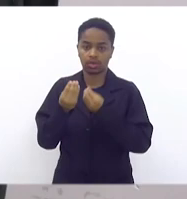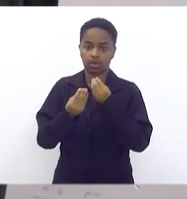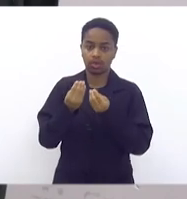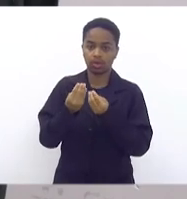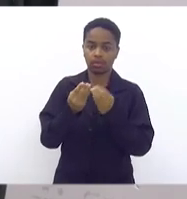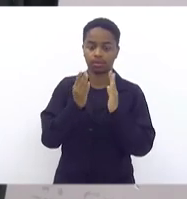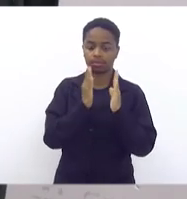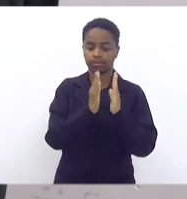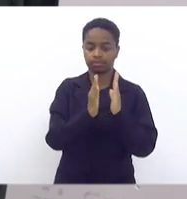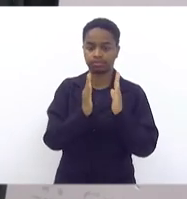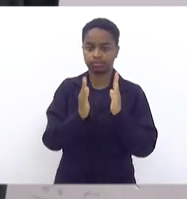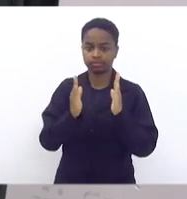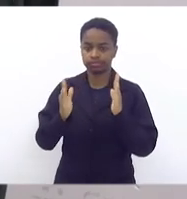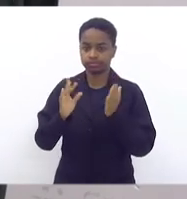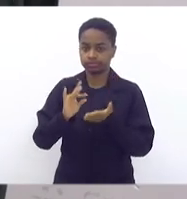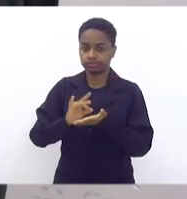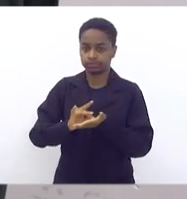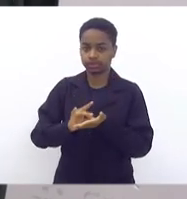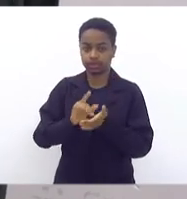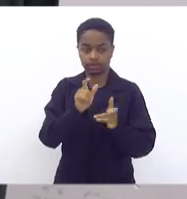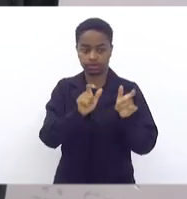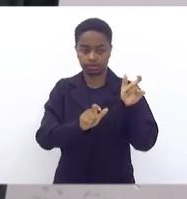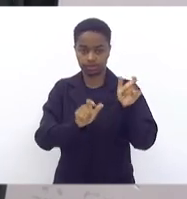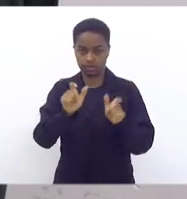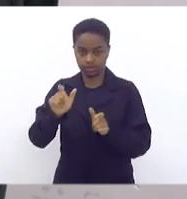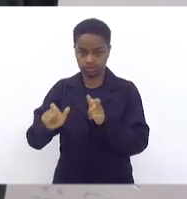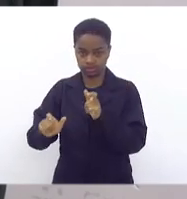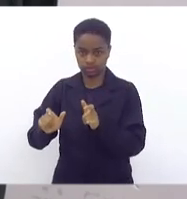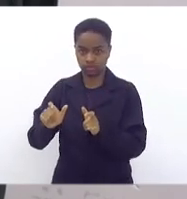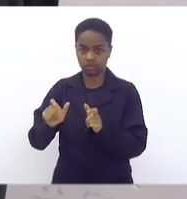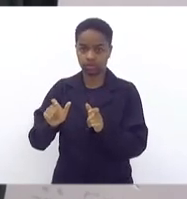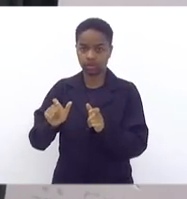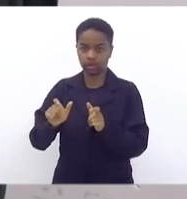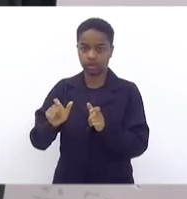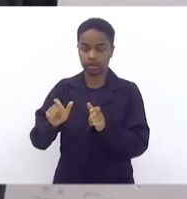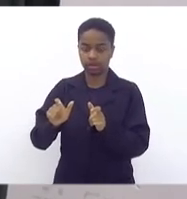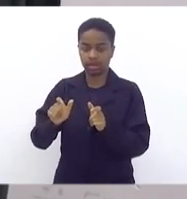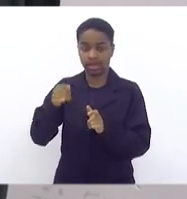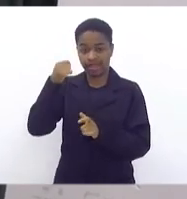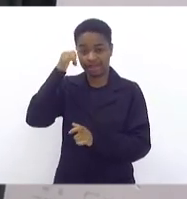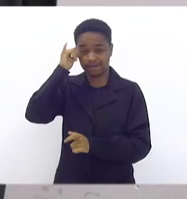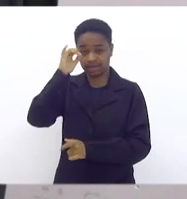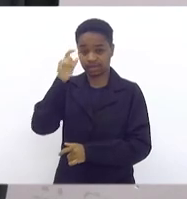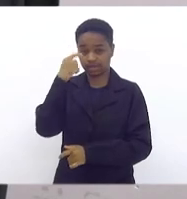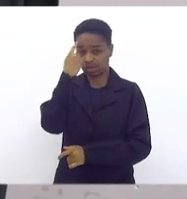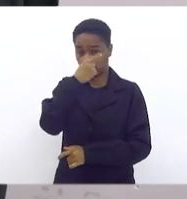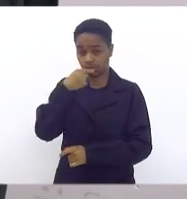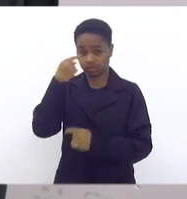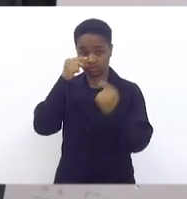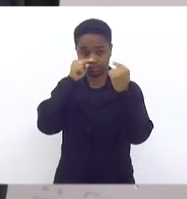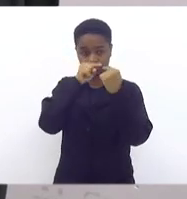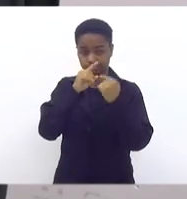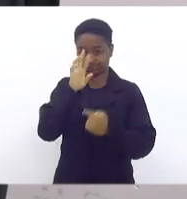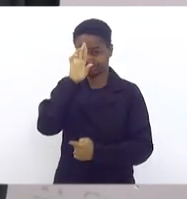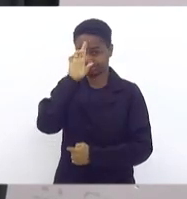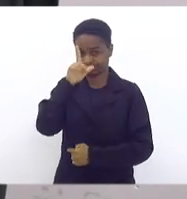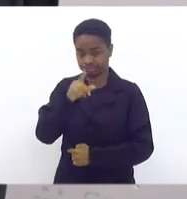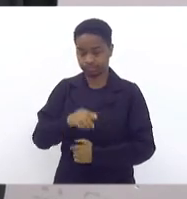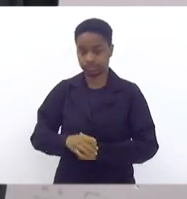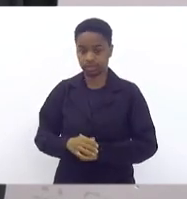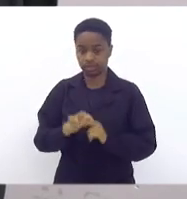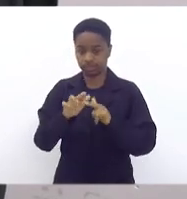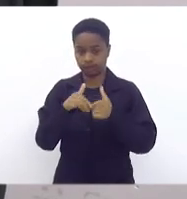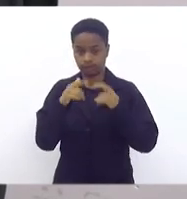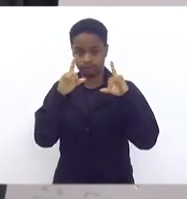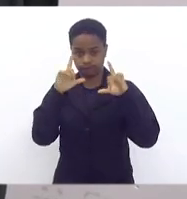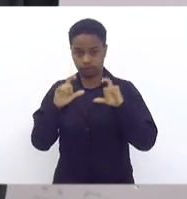passos para que pessoas não sejam reconhecidas de maneira equivocada por uma fotografia e